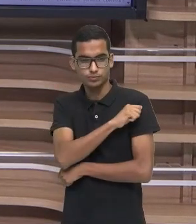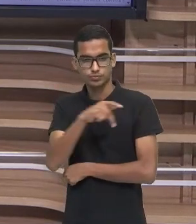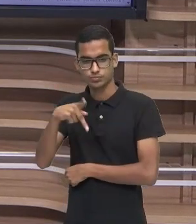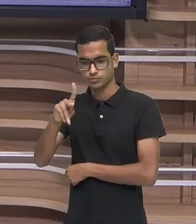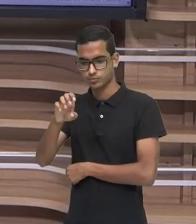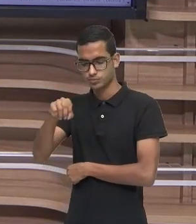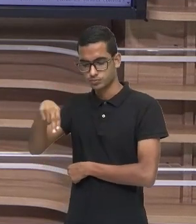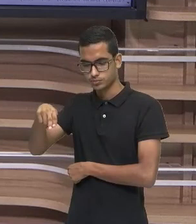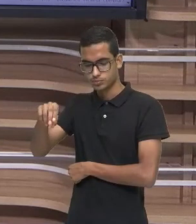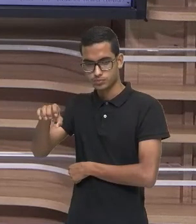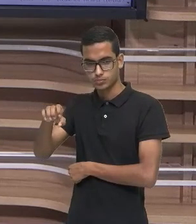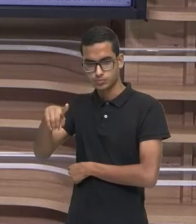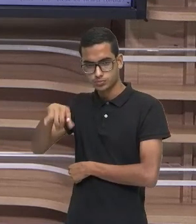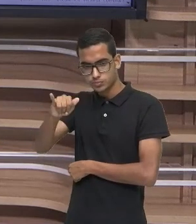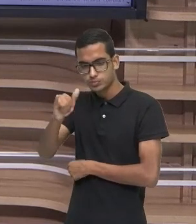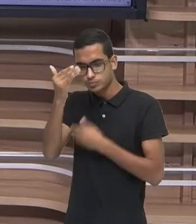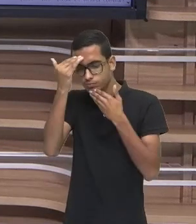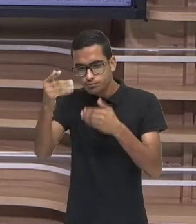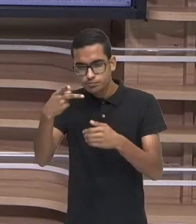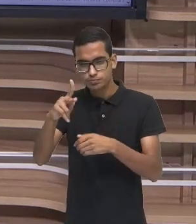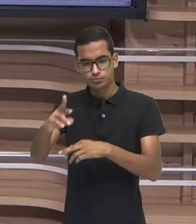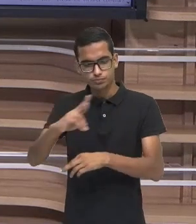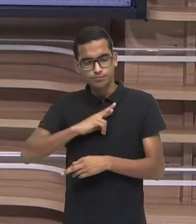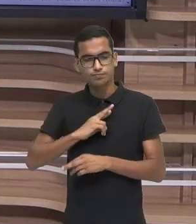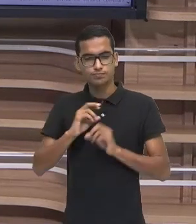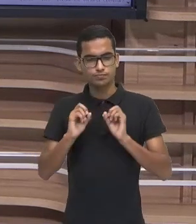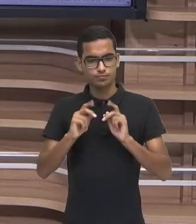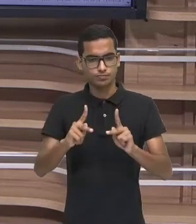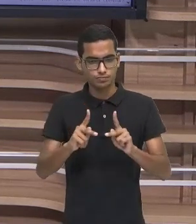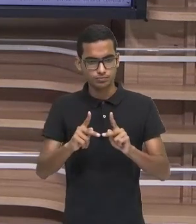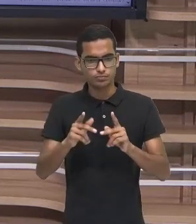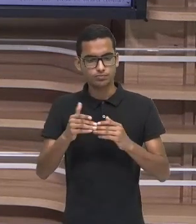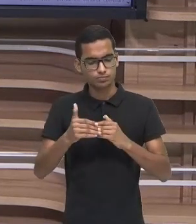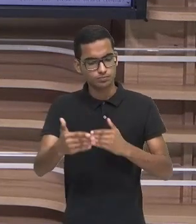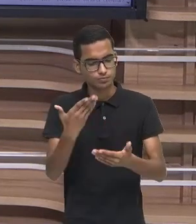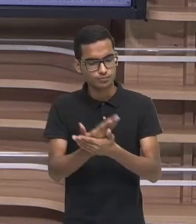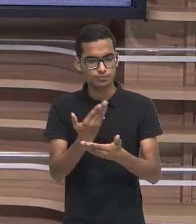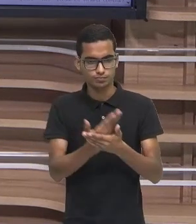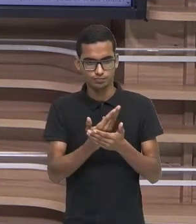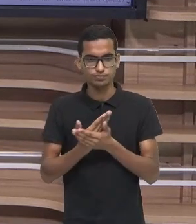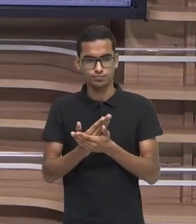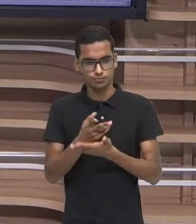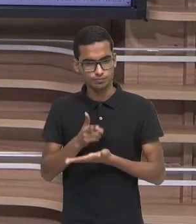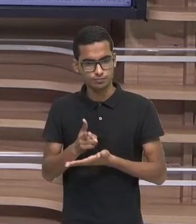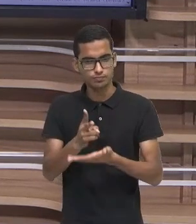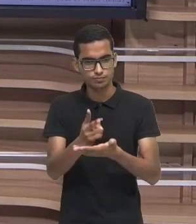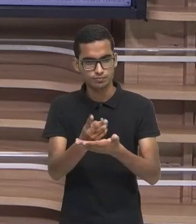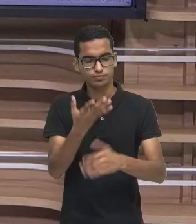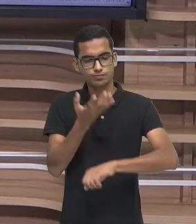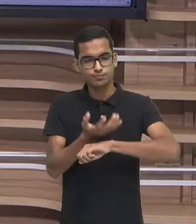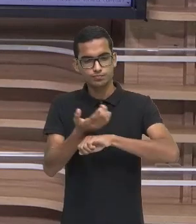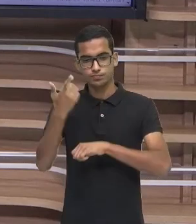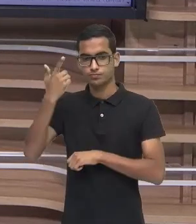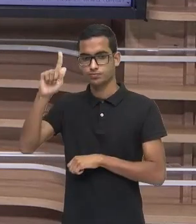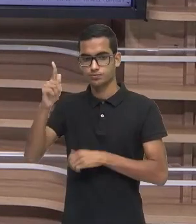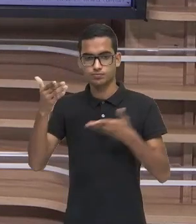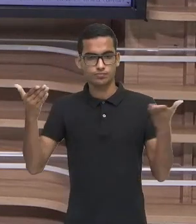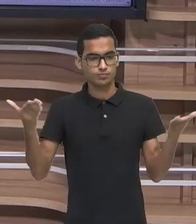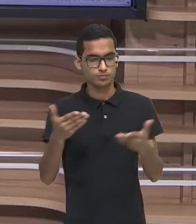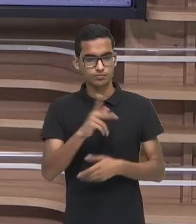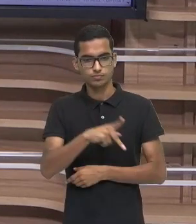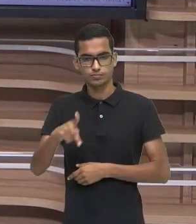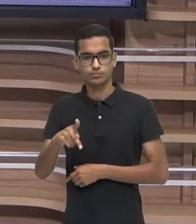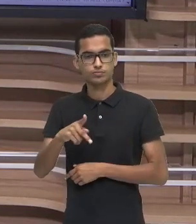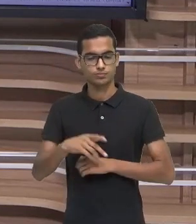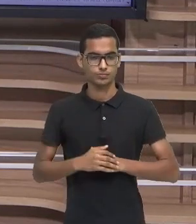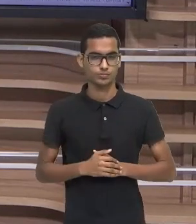aí colocando suas respostas. Muito obrigada, Kennedy. E vamos continuando as nossas aulas de geografia, agora com o